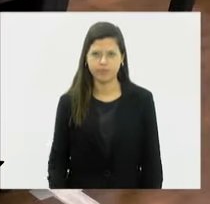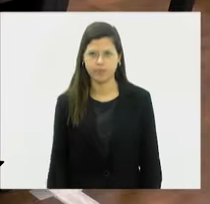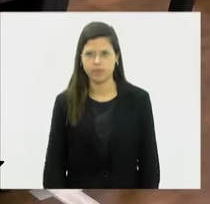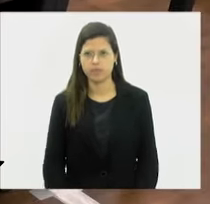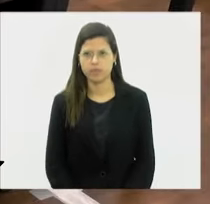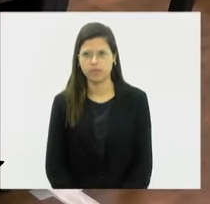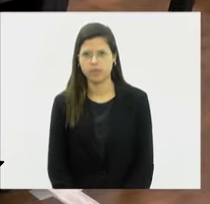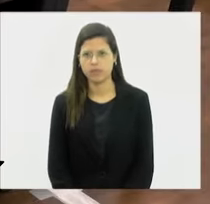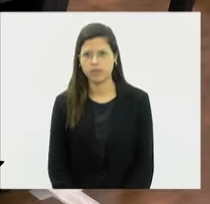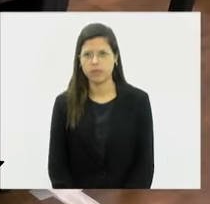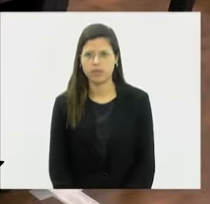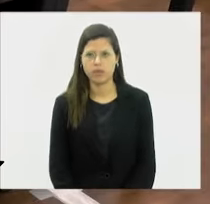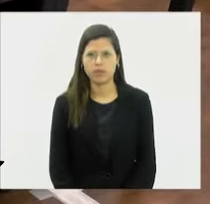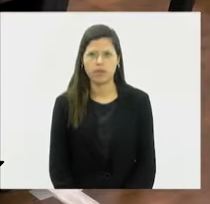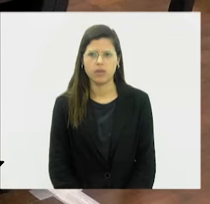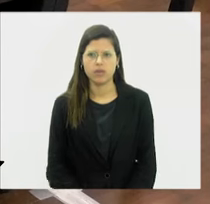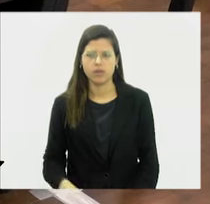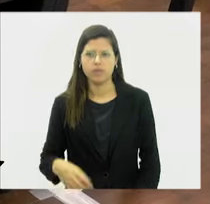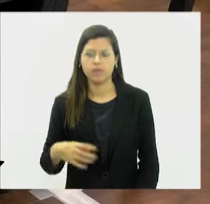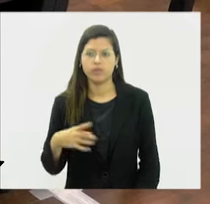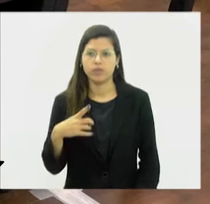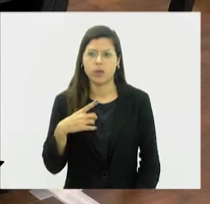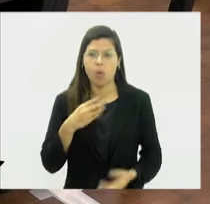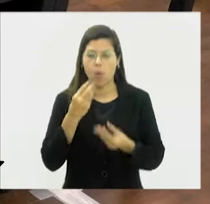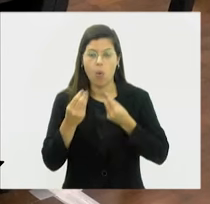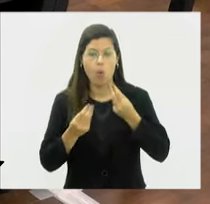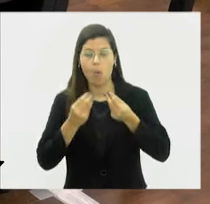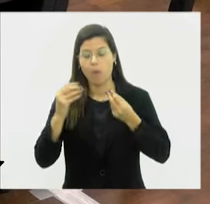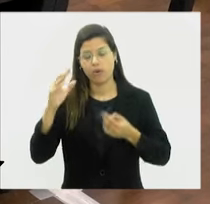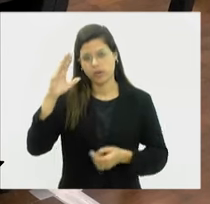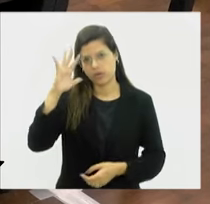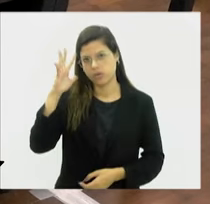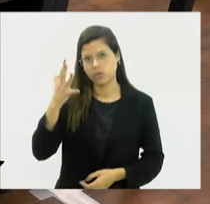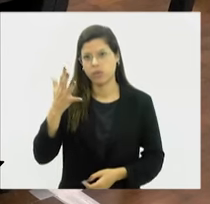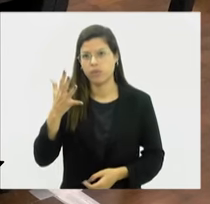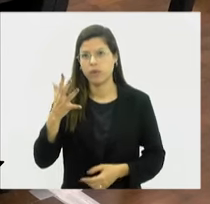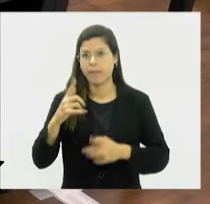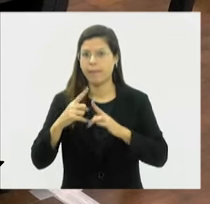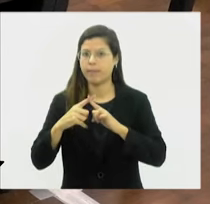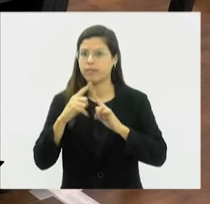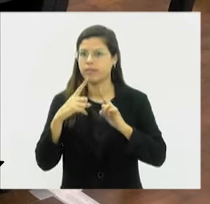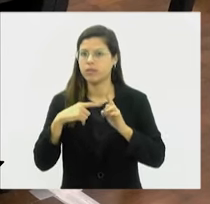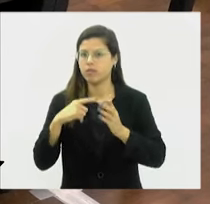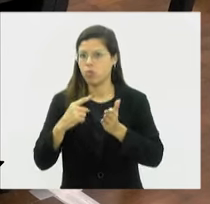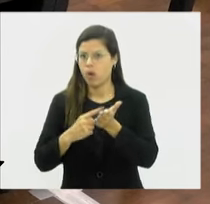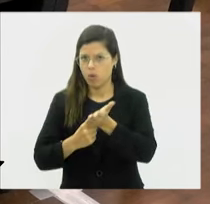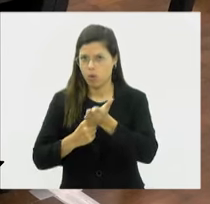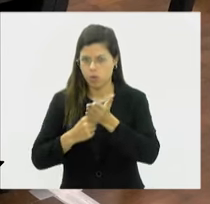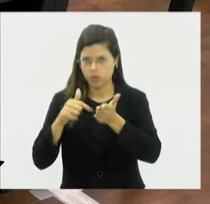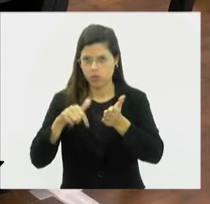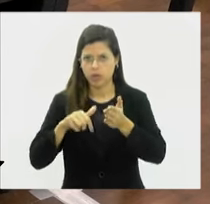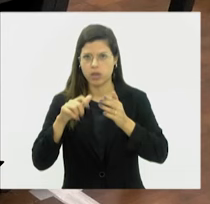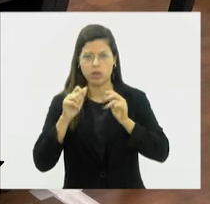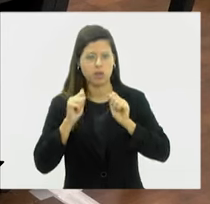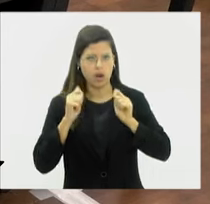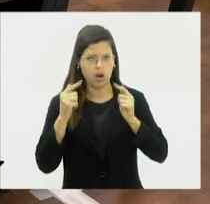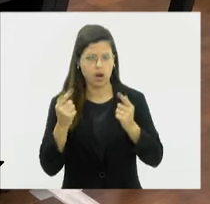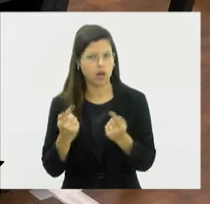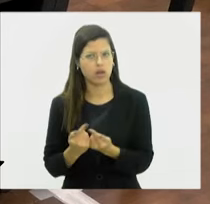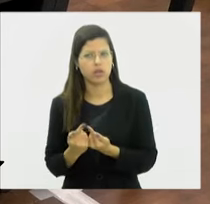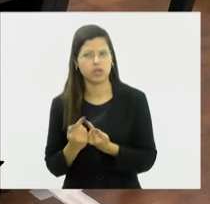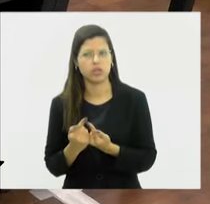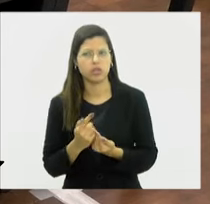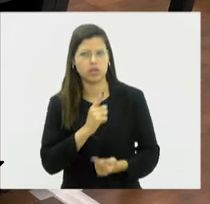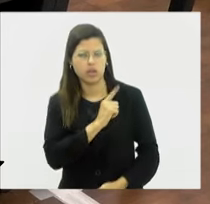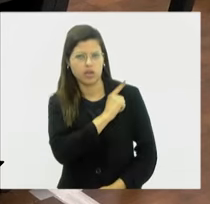Eu tinha uma forma de superar isso, mas houve um acordo aqui no Parlamento, na gestão